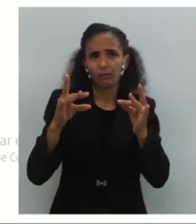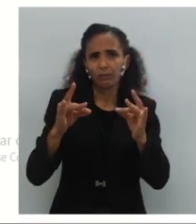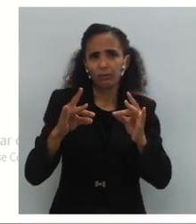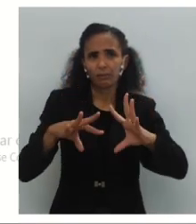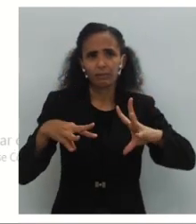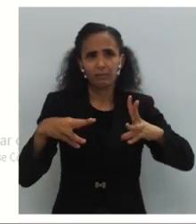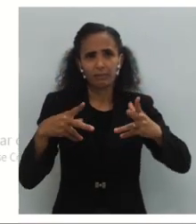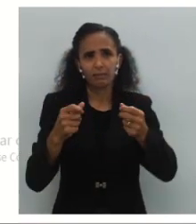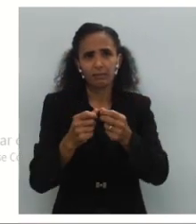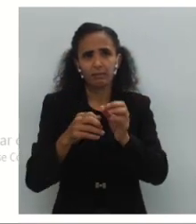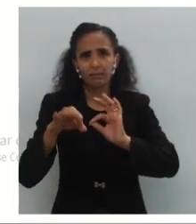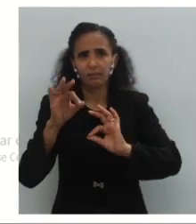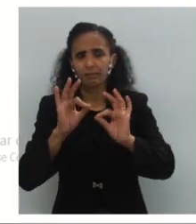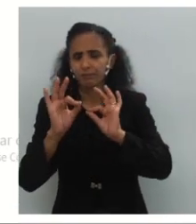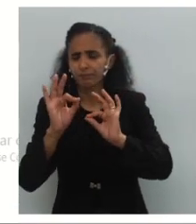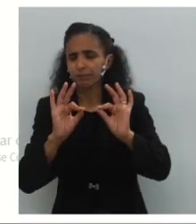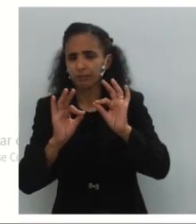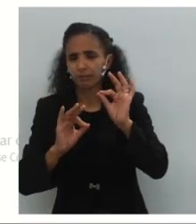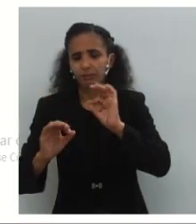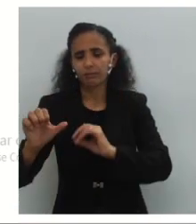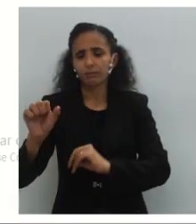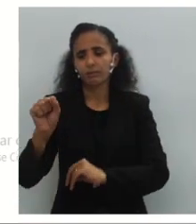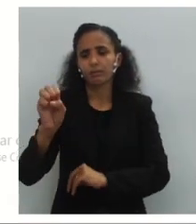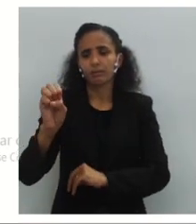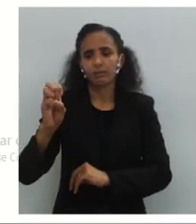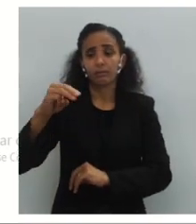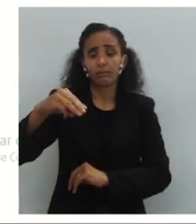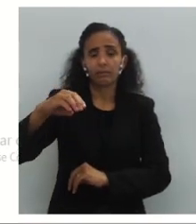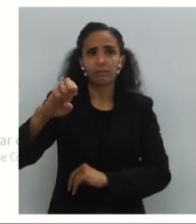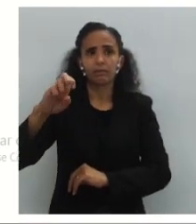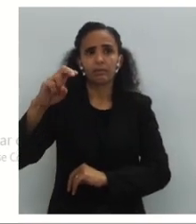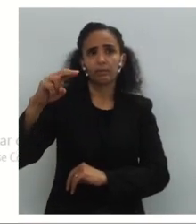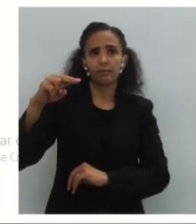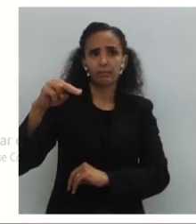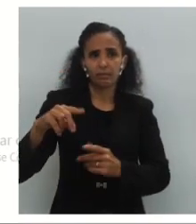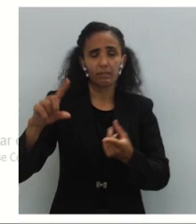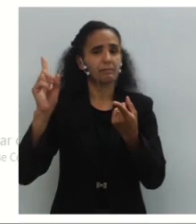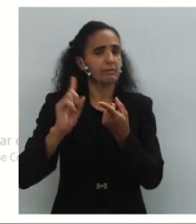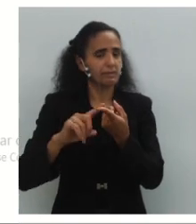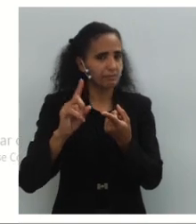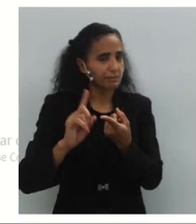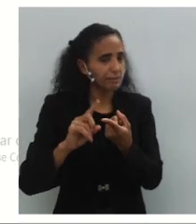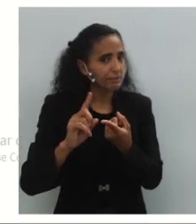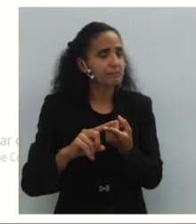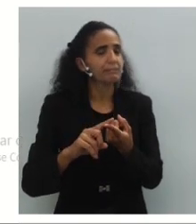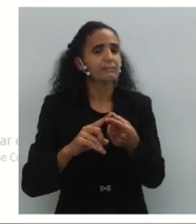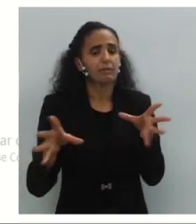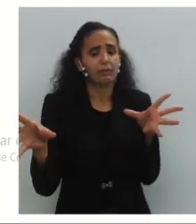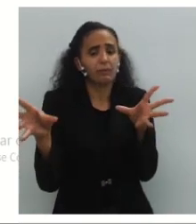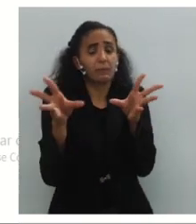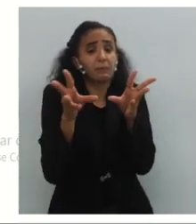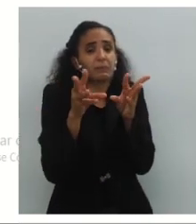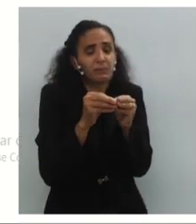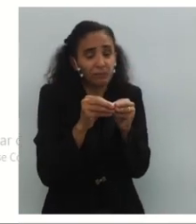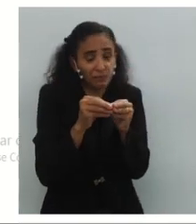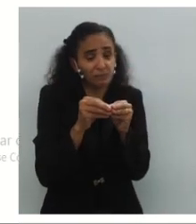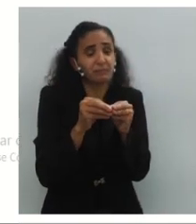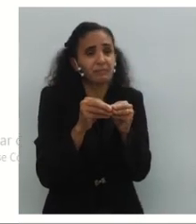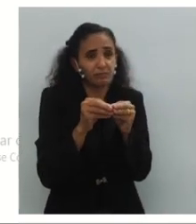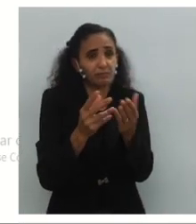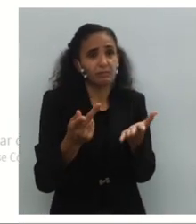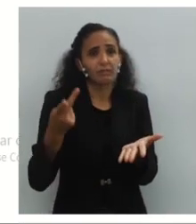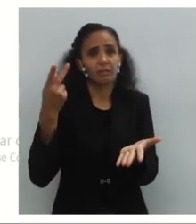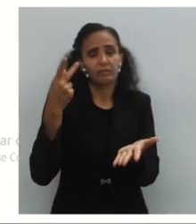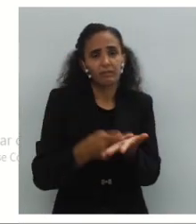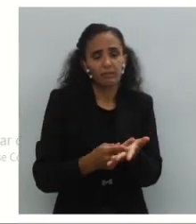fluidos vaginais contendo HIV, como ocorre aí durante a relação sexual desprotegida.